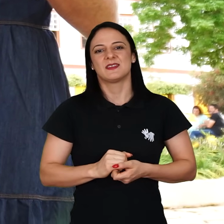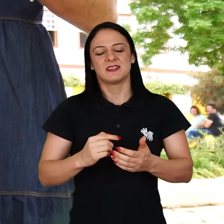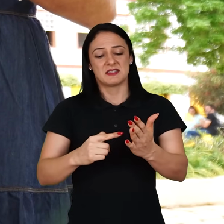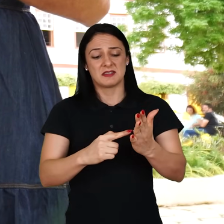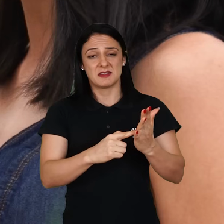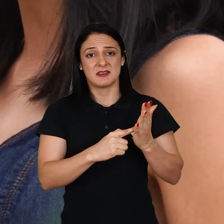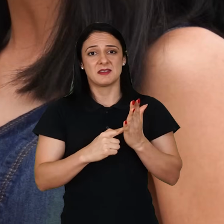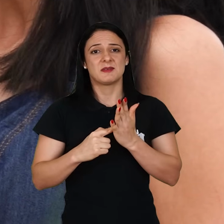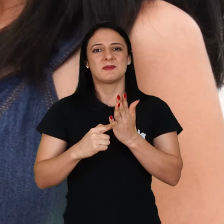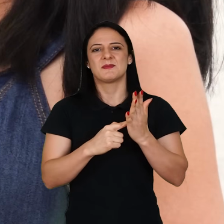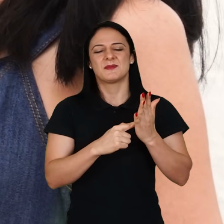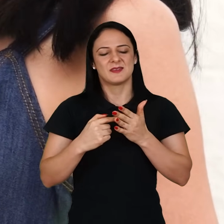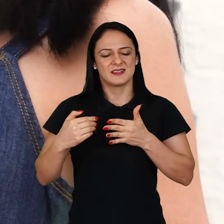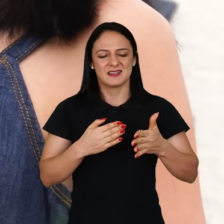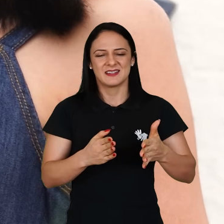Aparecida,